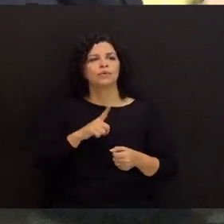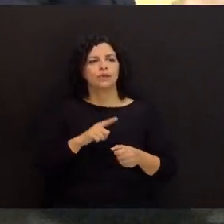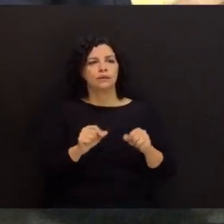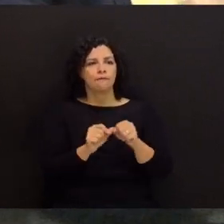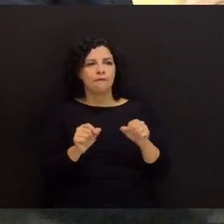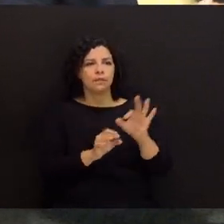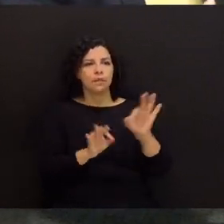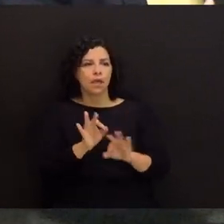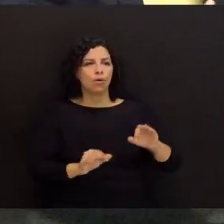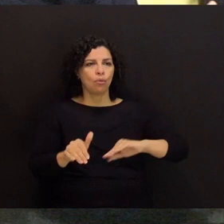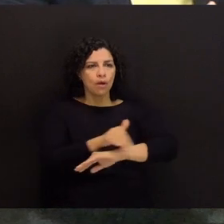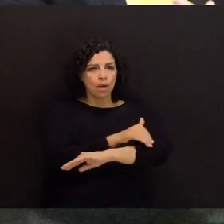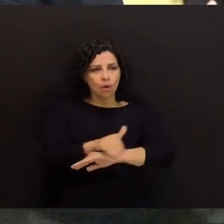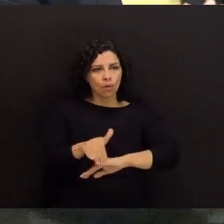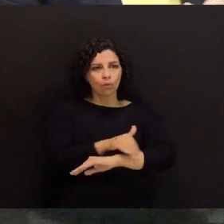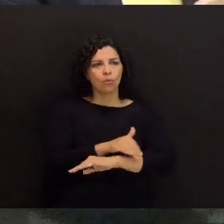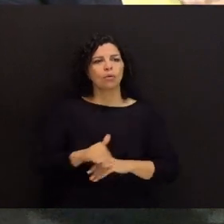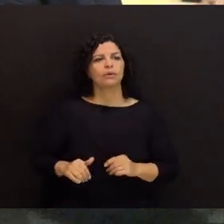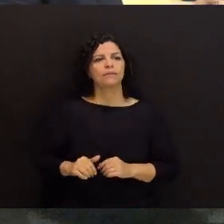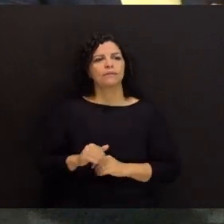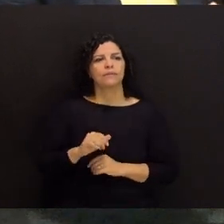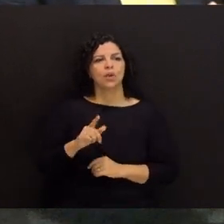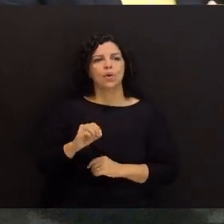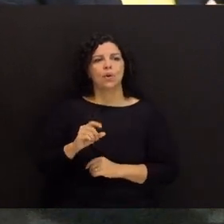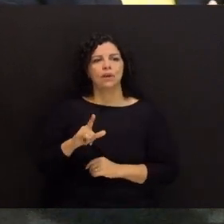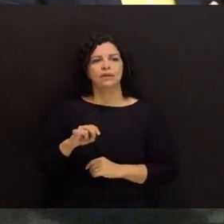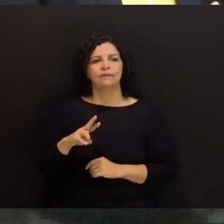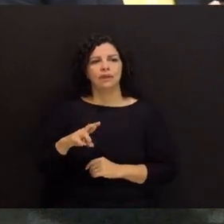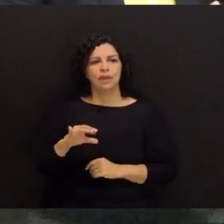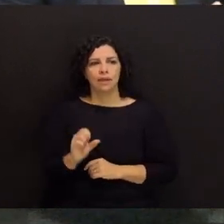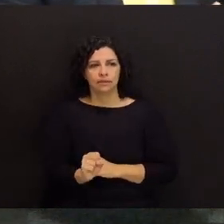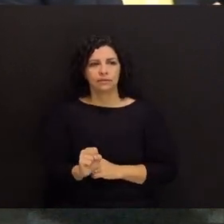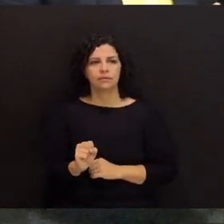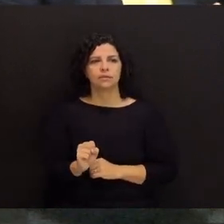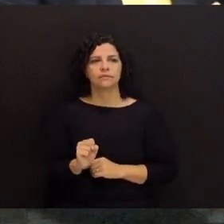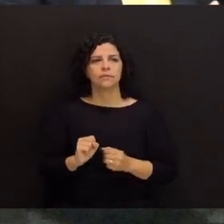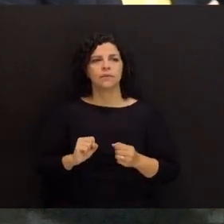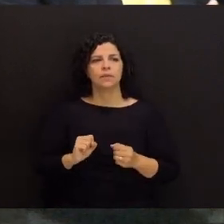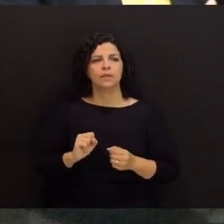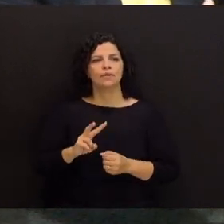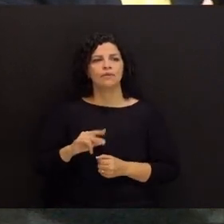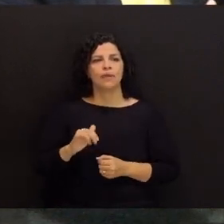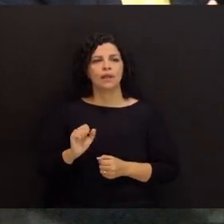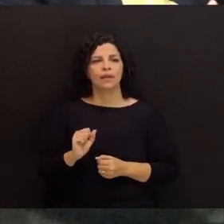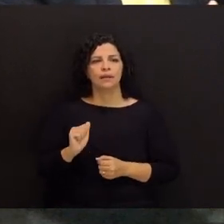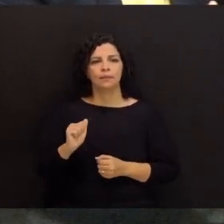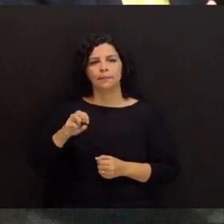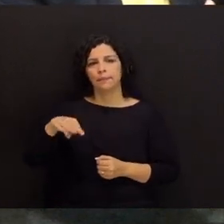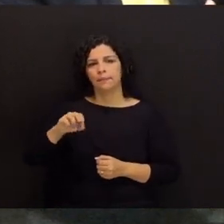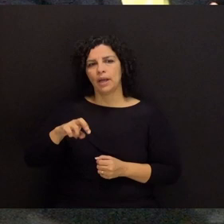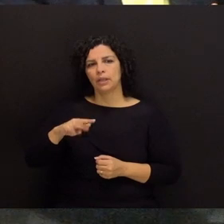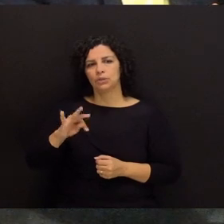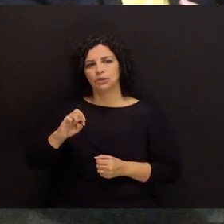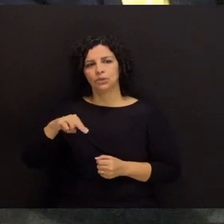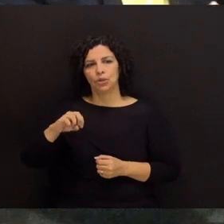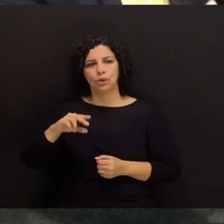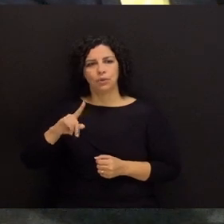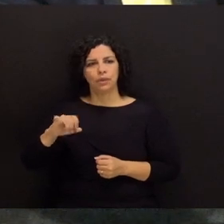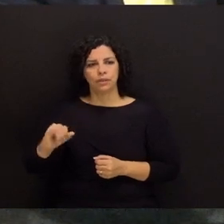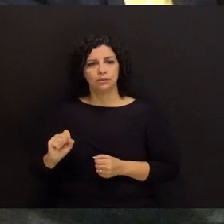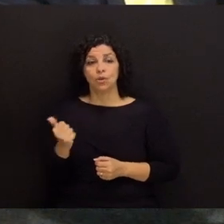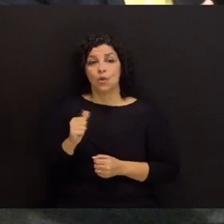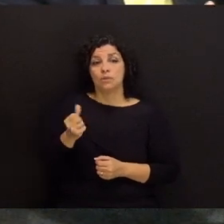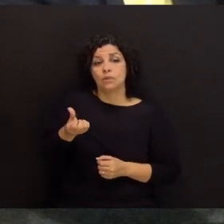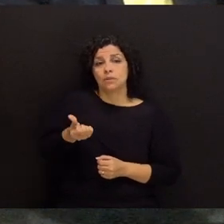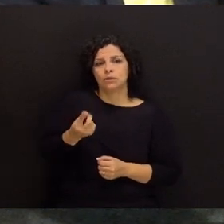pavimentação asfáltica na rua das Oliveiras na Vila Martinópolis indicação 11.618